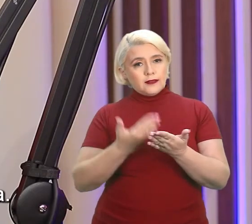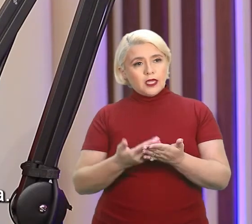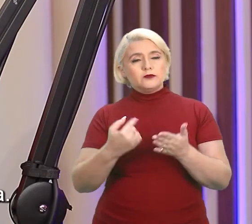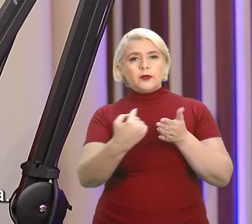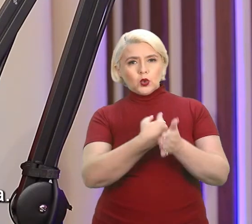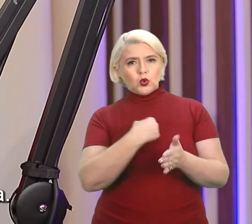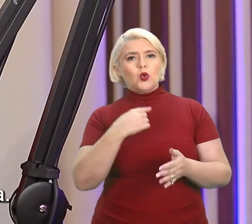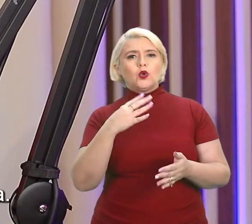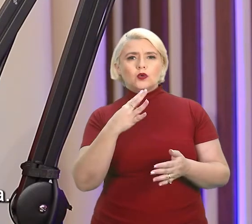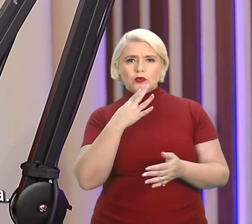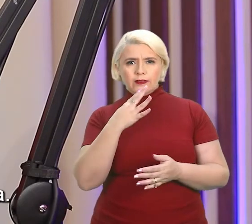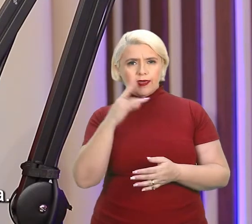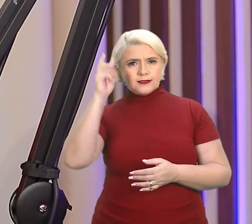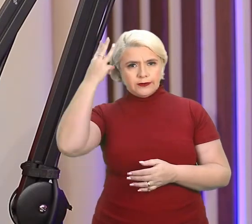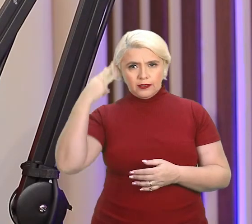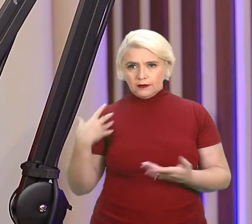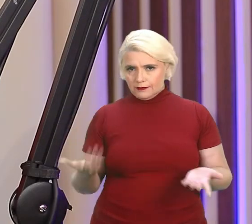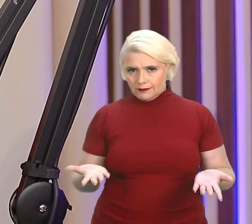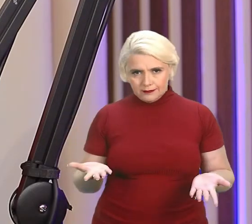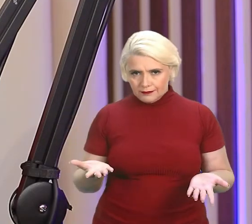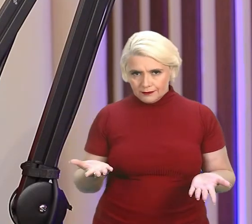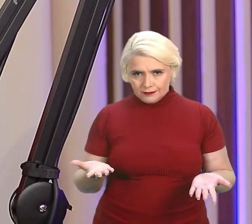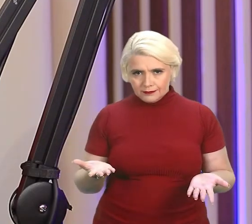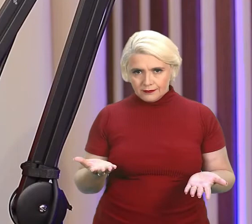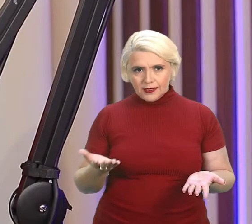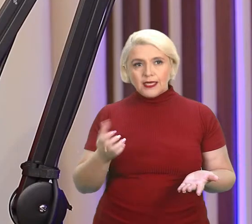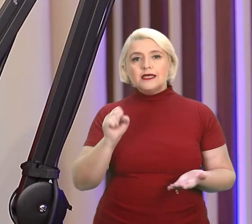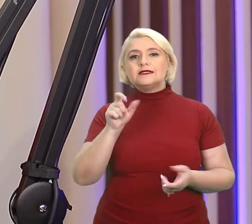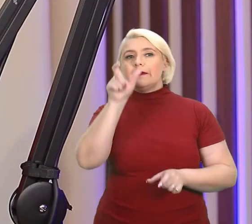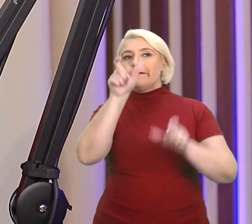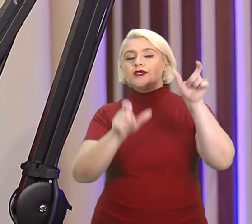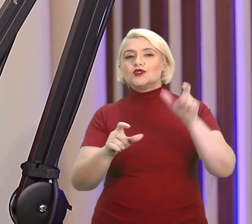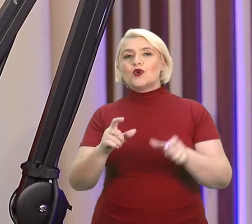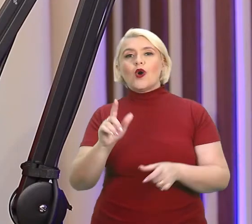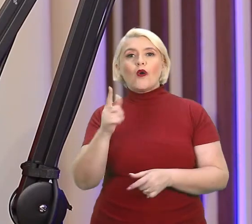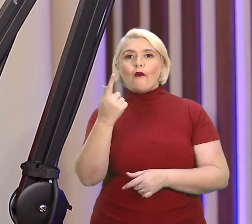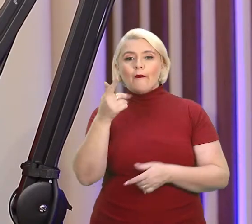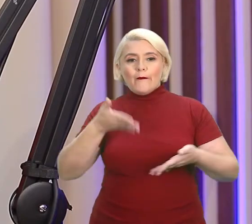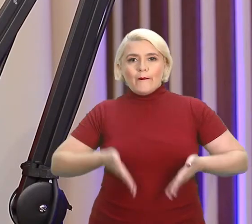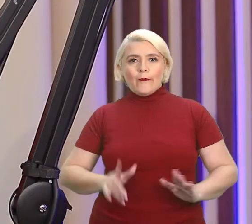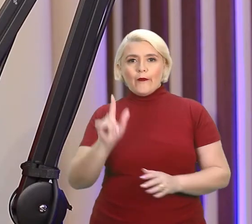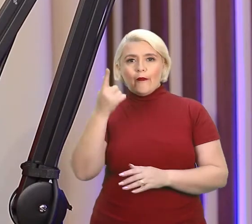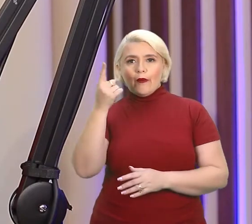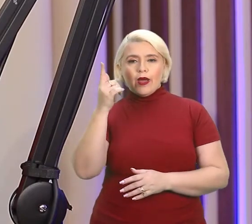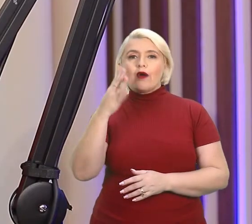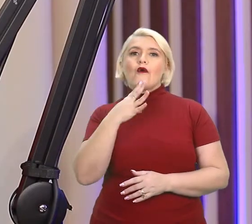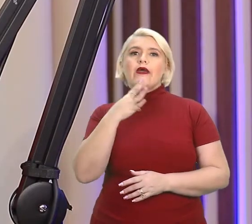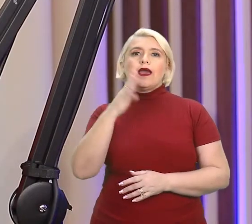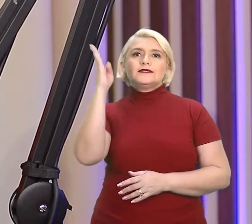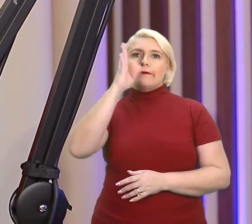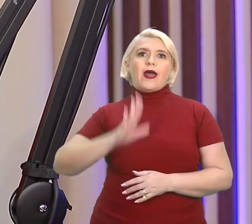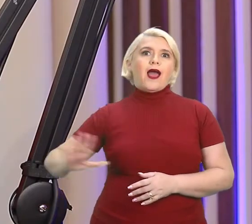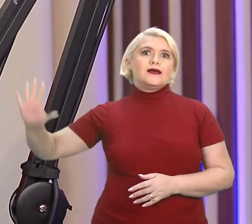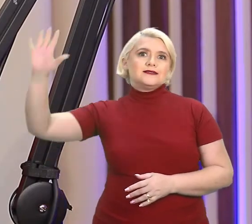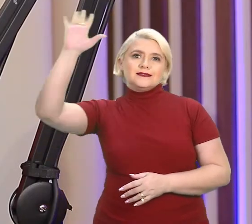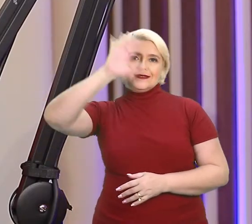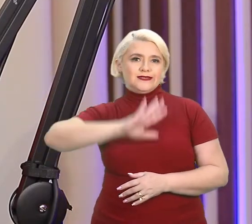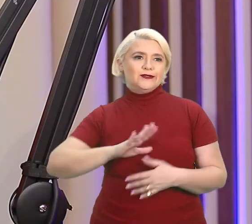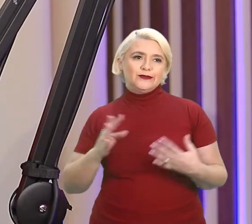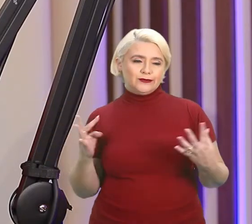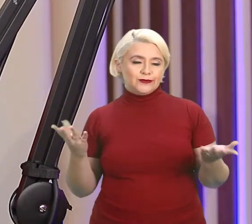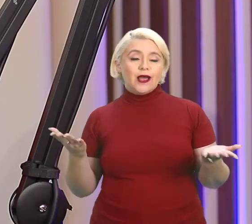se eu conhecia, mas parece uma piada, né? O goiano que não conhece Marília Mendonça O Brasil inteiro conhece Marília Mendonça. Brasil